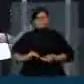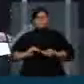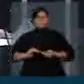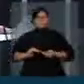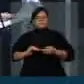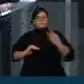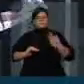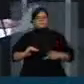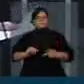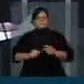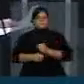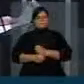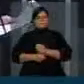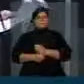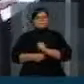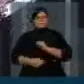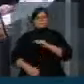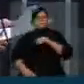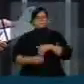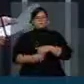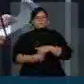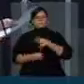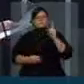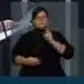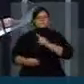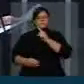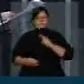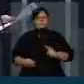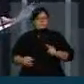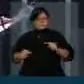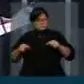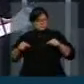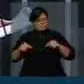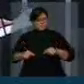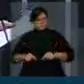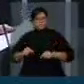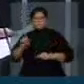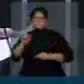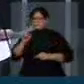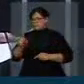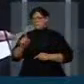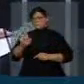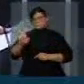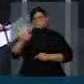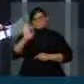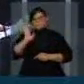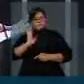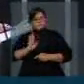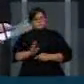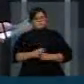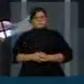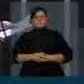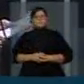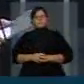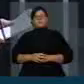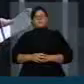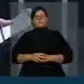esse ano, vota vetos aqui. O senhor prometeu que a partir